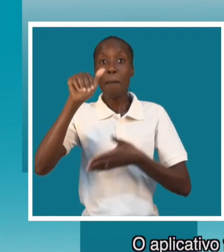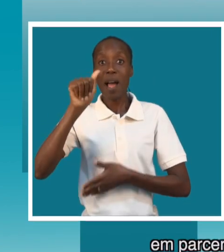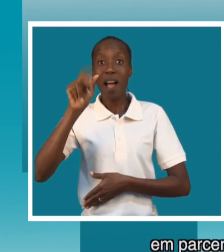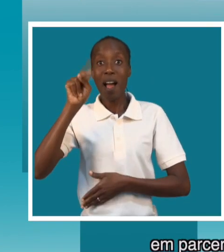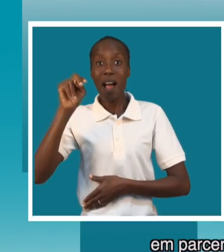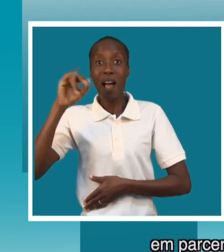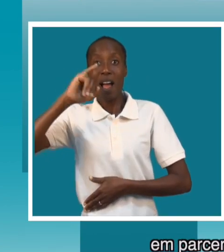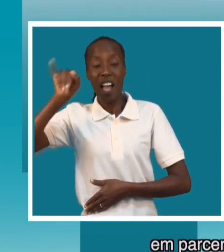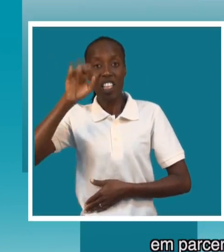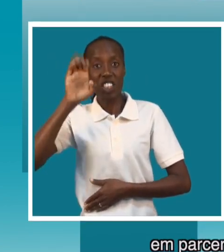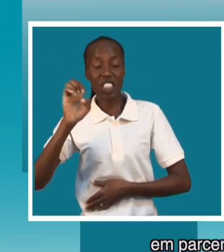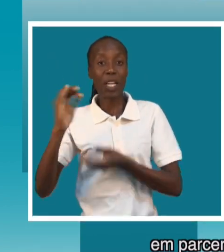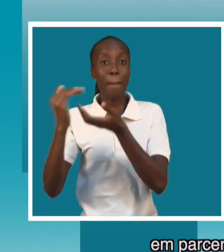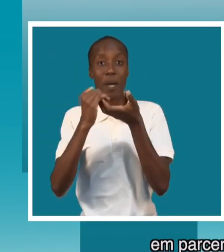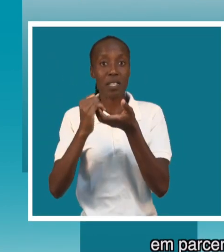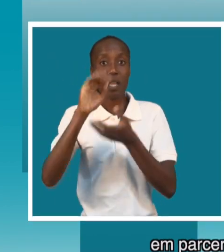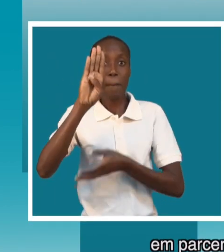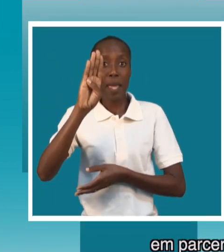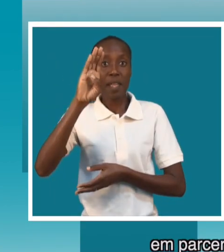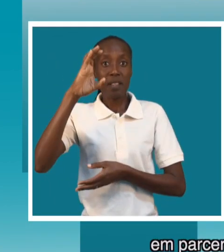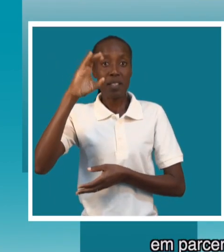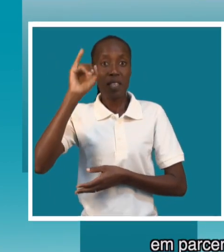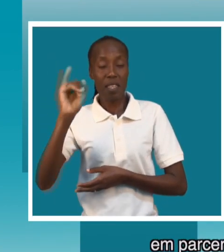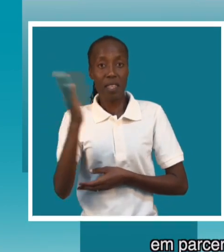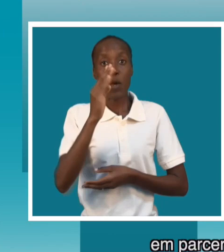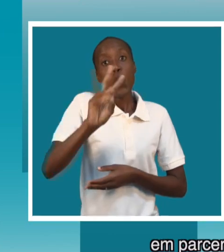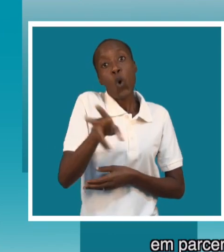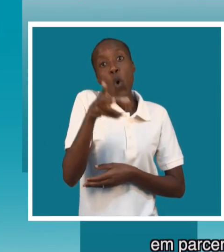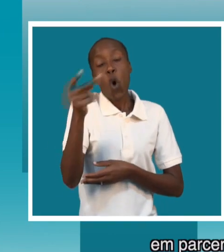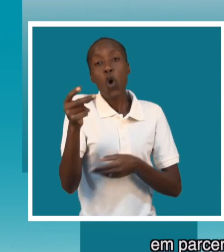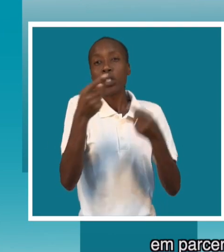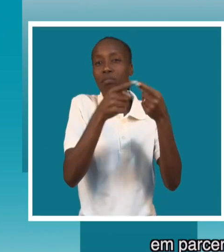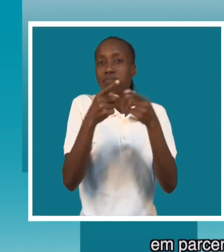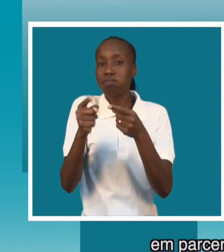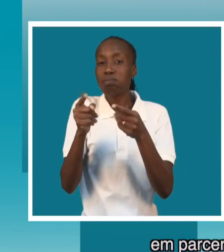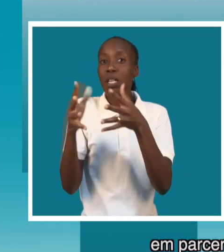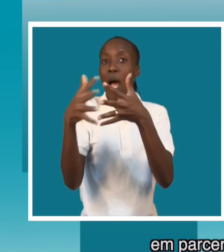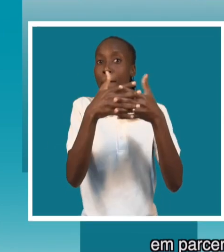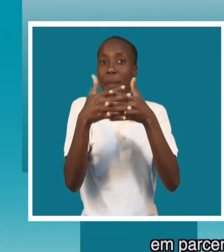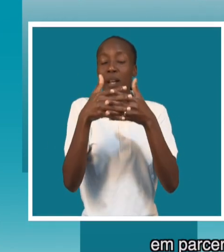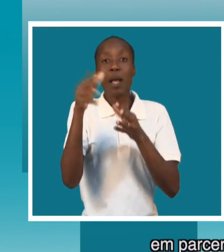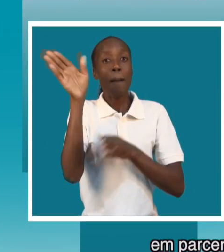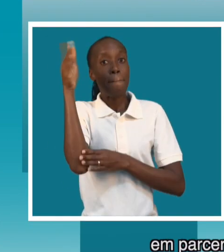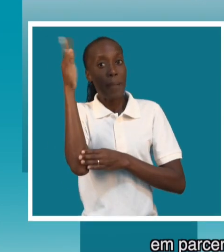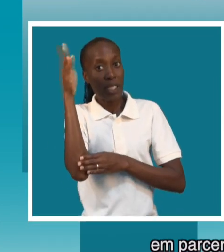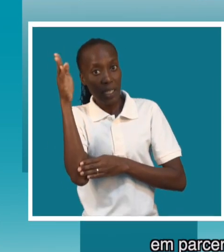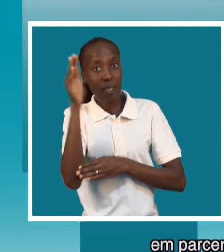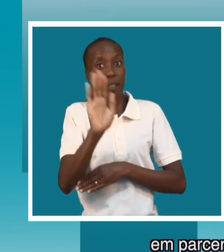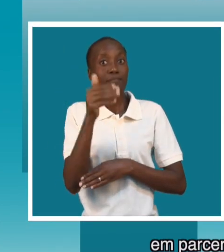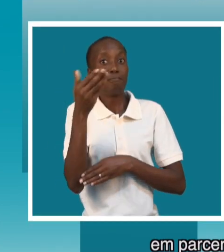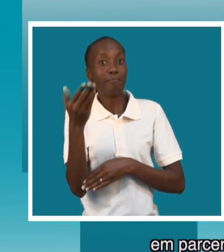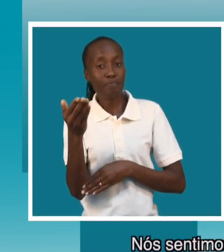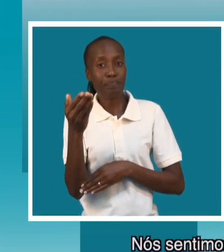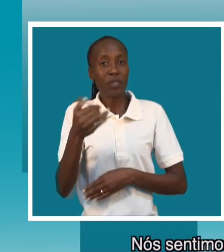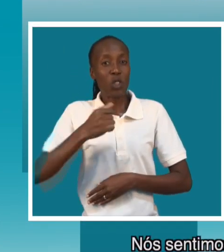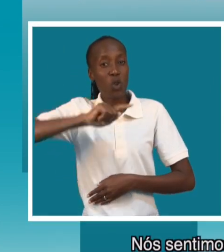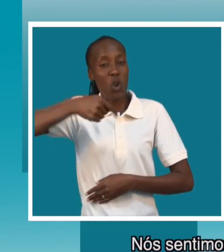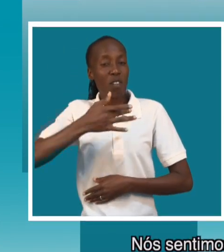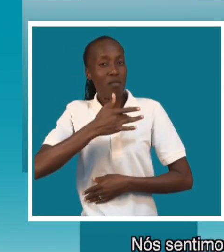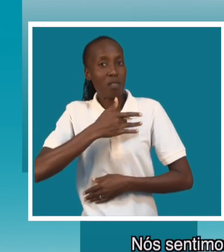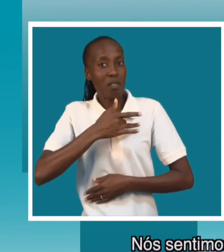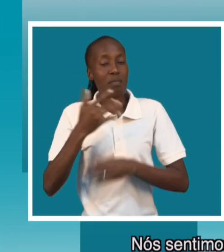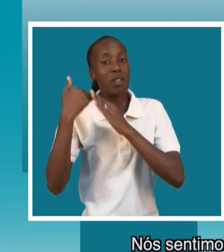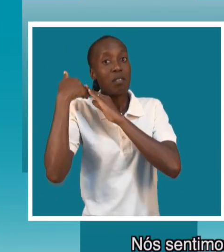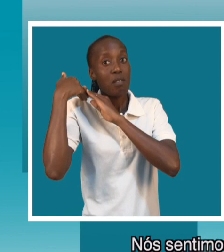ANS, em parceria com o BCI, Quidgest e a Embaixada dos Estados Unidos da América. Nós